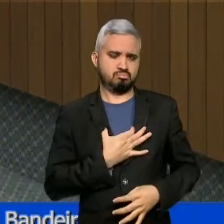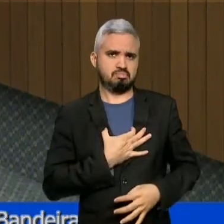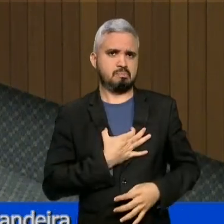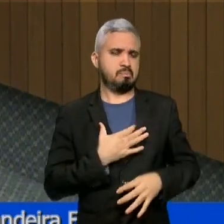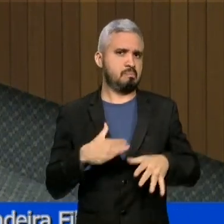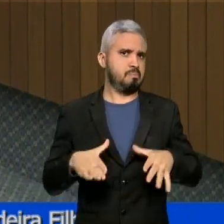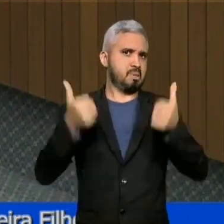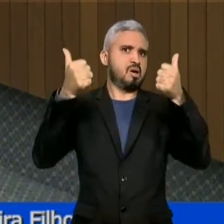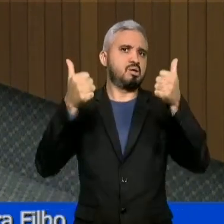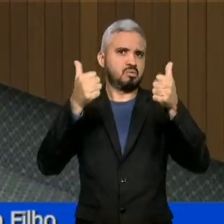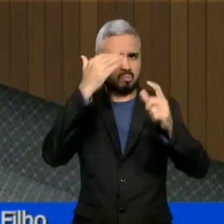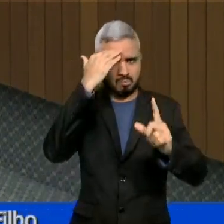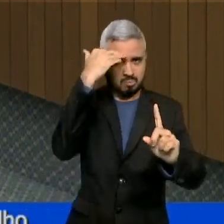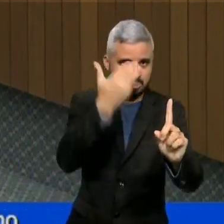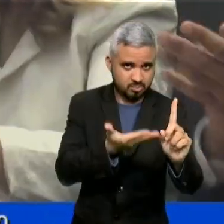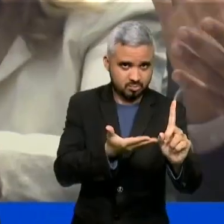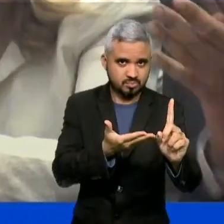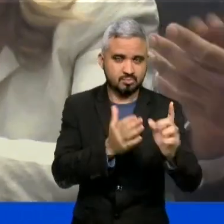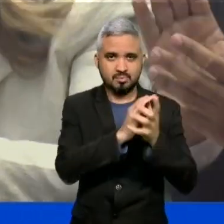Parabéns. Parabéns, Rafael.